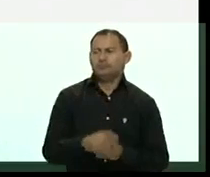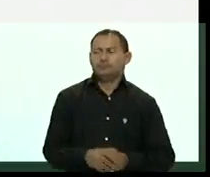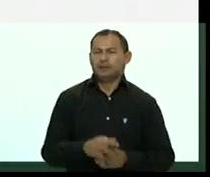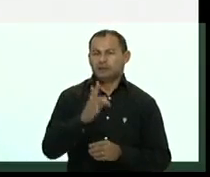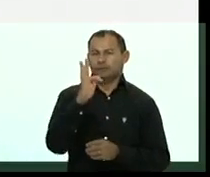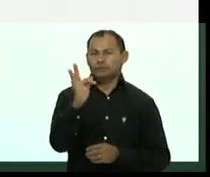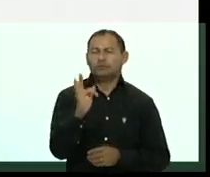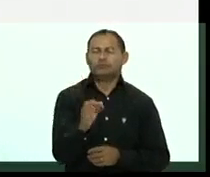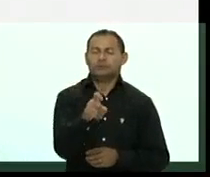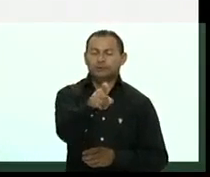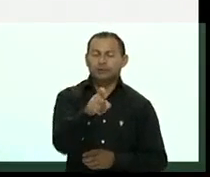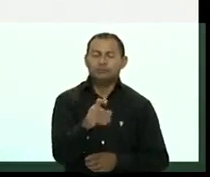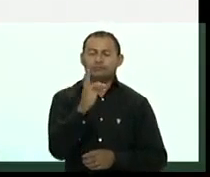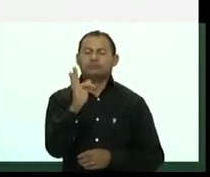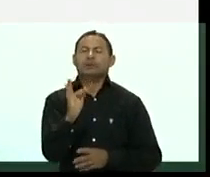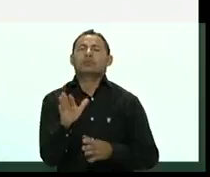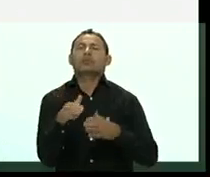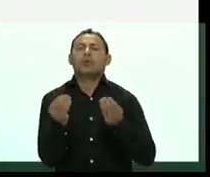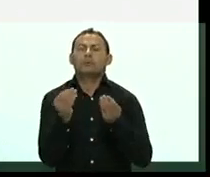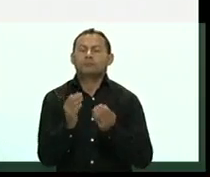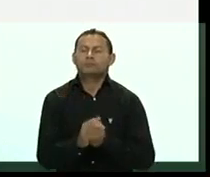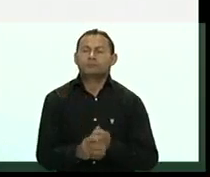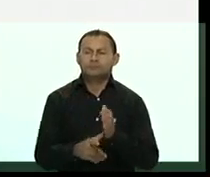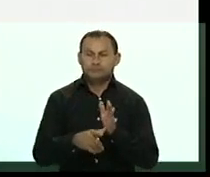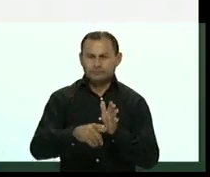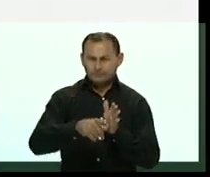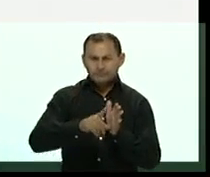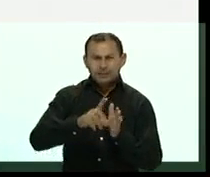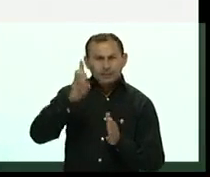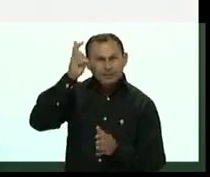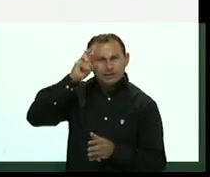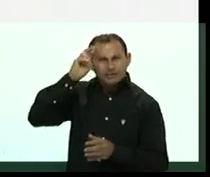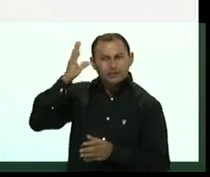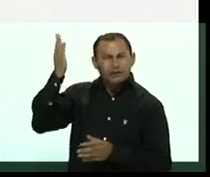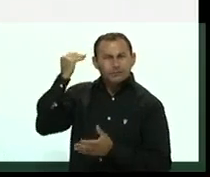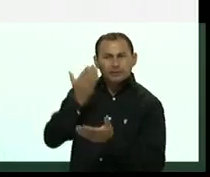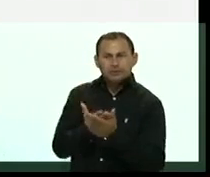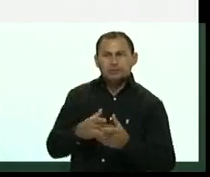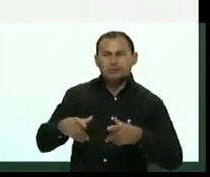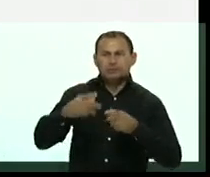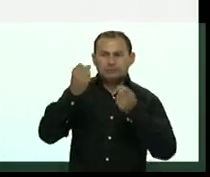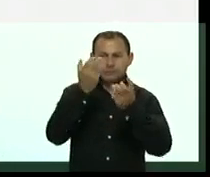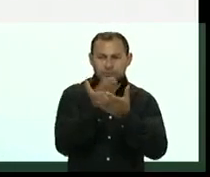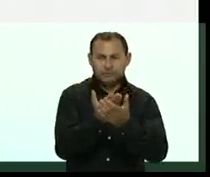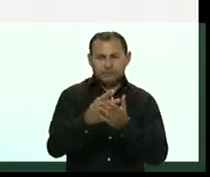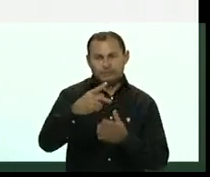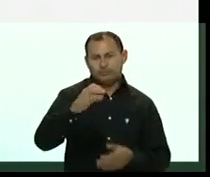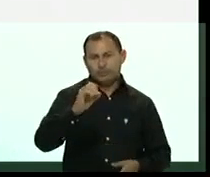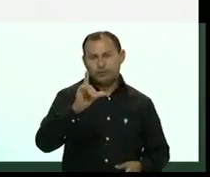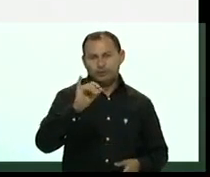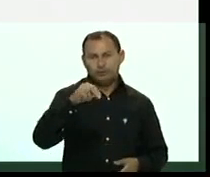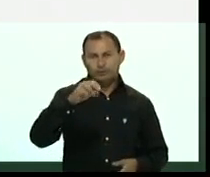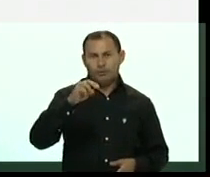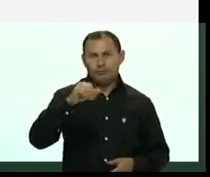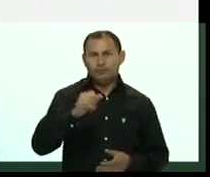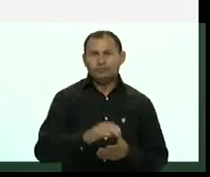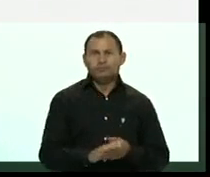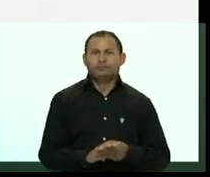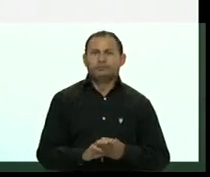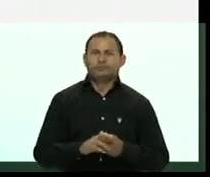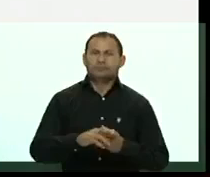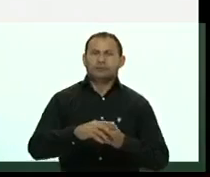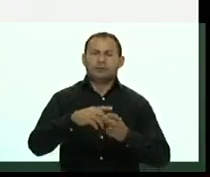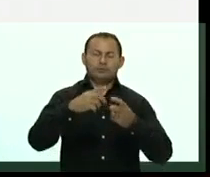dessa função? Lembre-se da aula anterior, quando a gente está trabalhando com polinômio, eu vou tombar esse meu expoente,